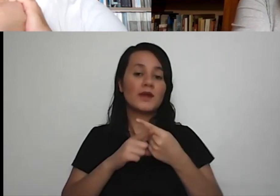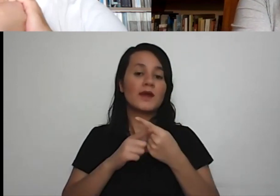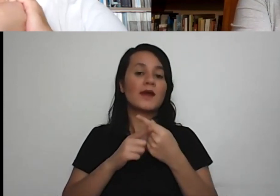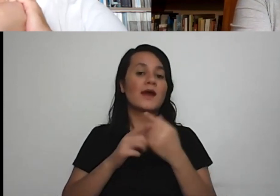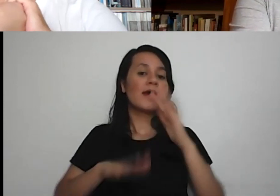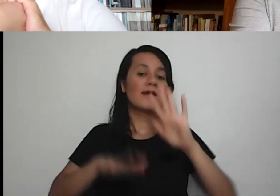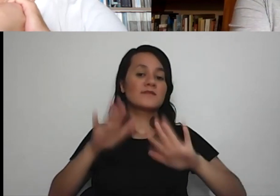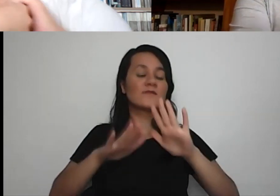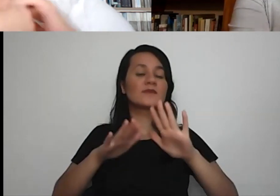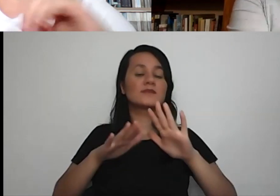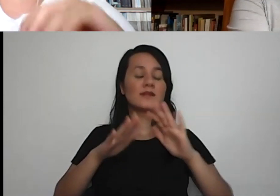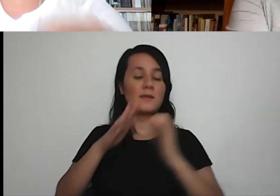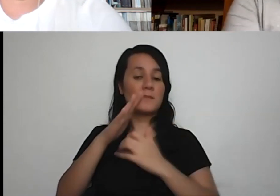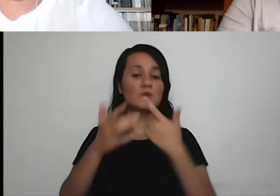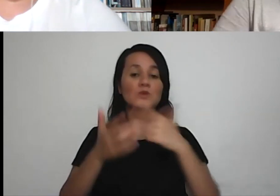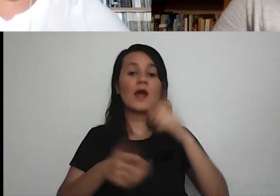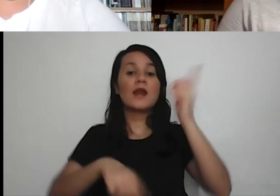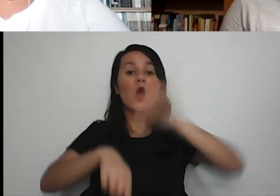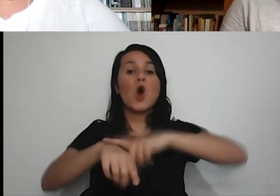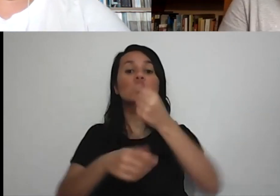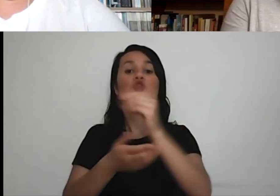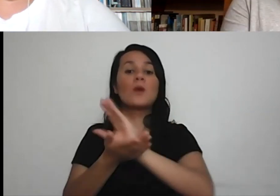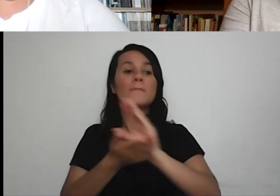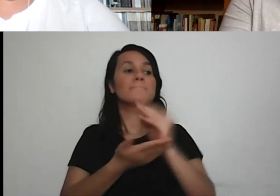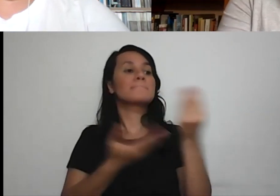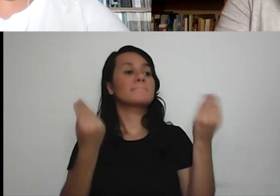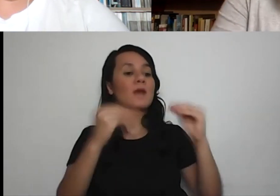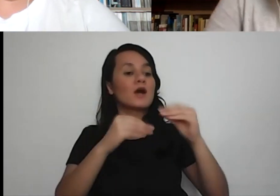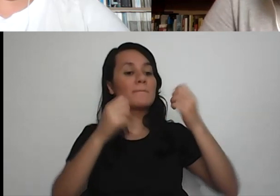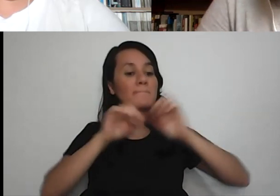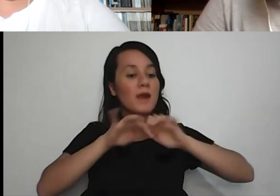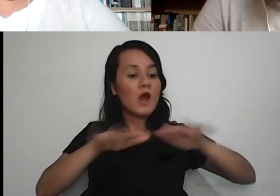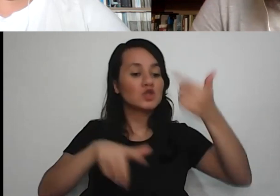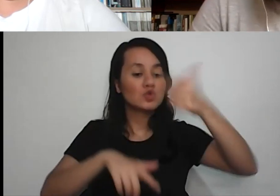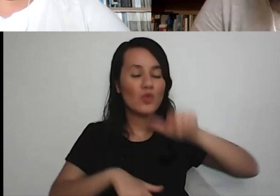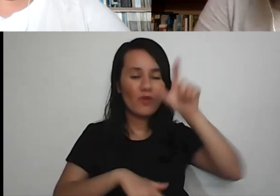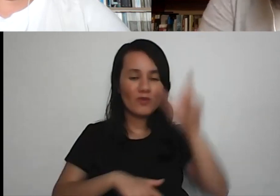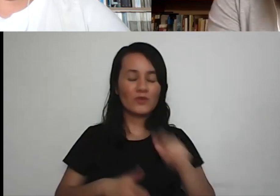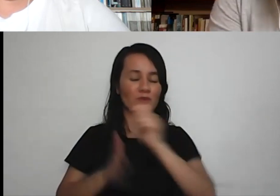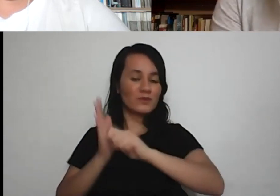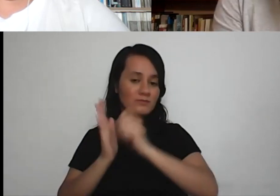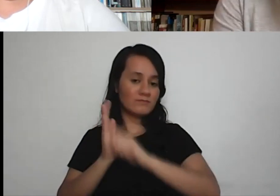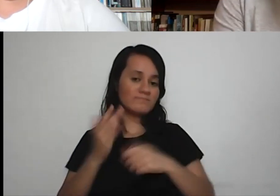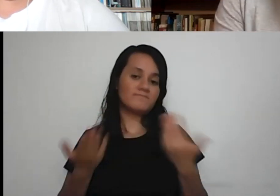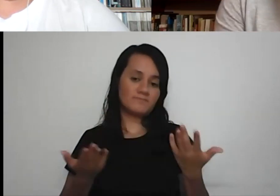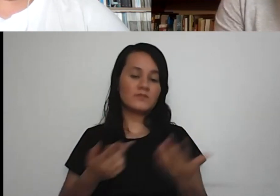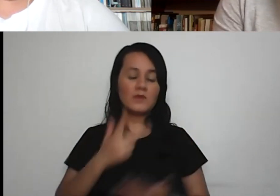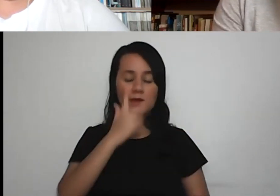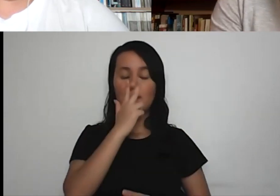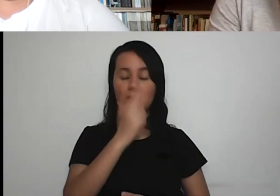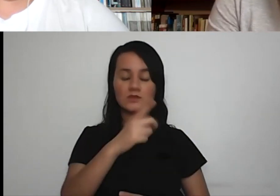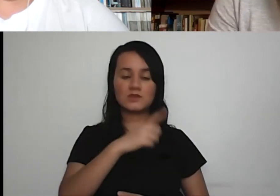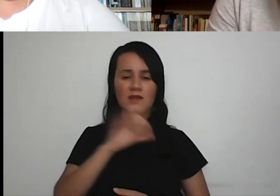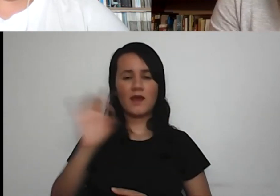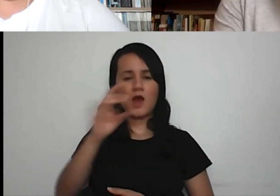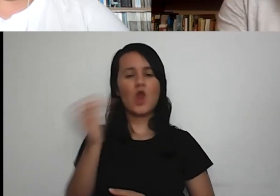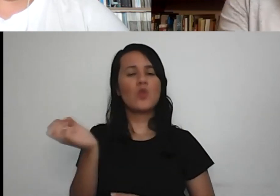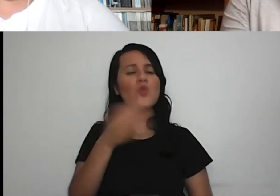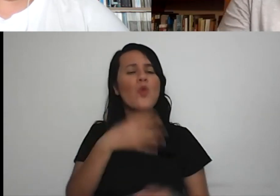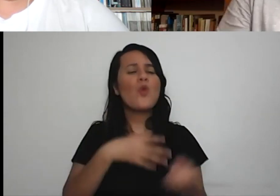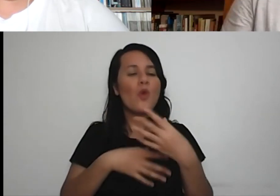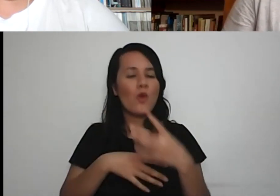tem os recursos para imediatamente republicar um autor, né? Então, é isso. Assim, acho que tem essas editoras